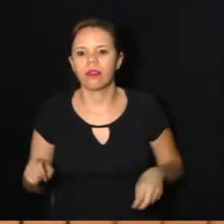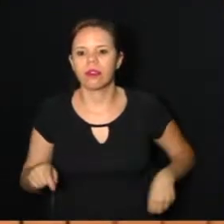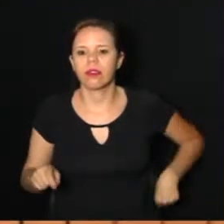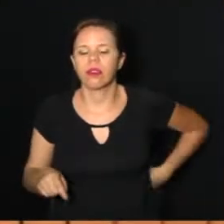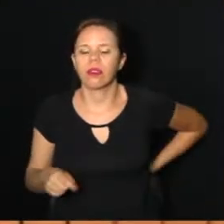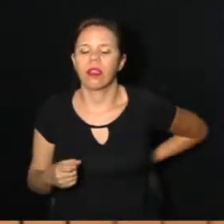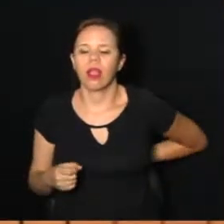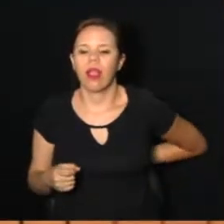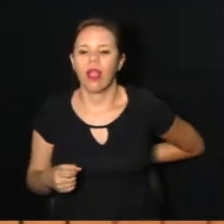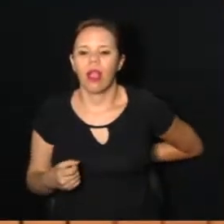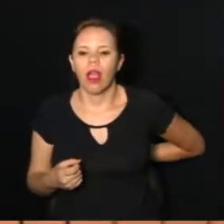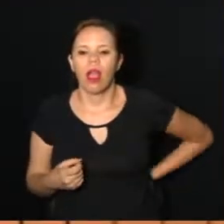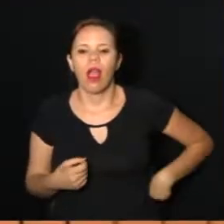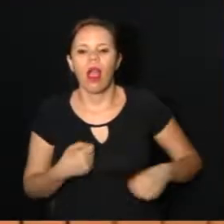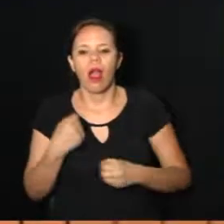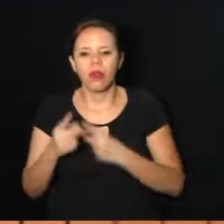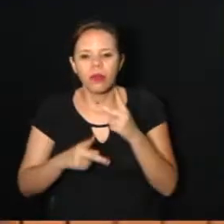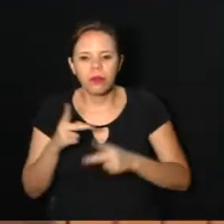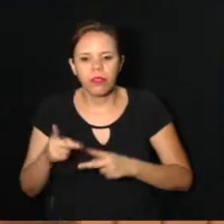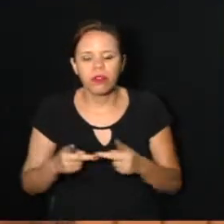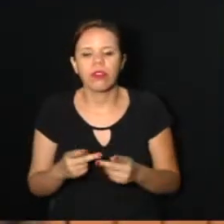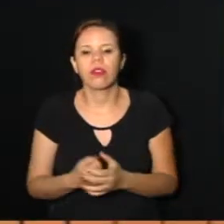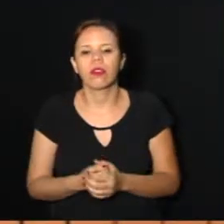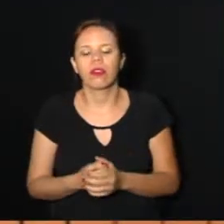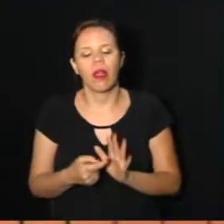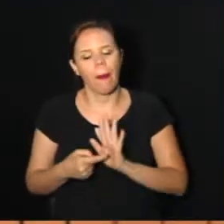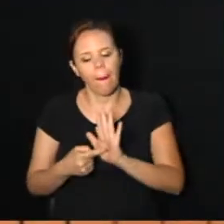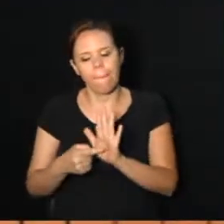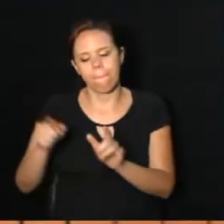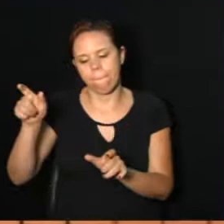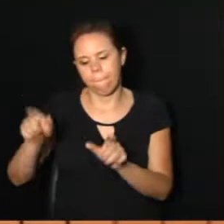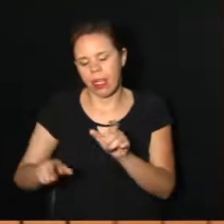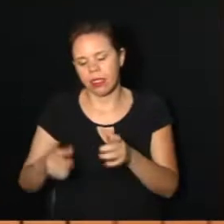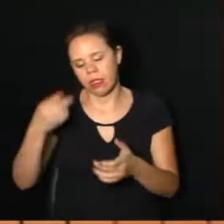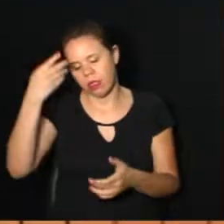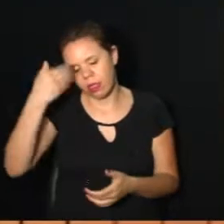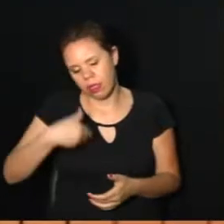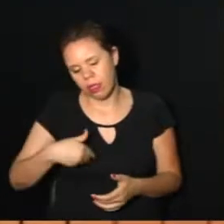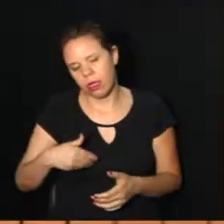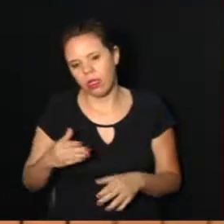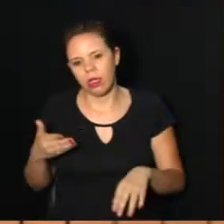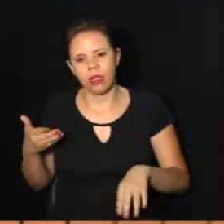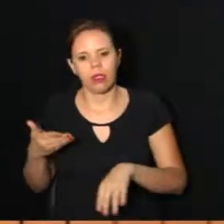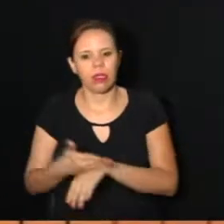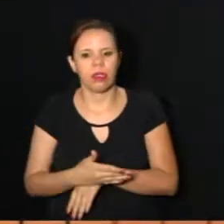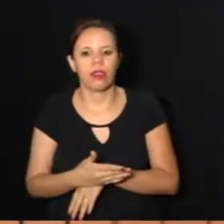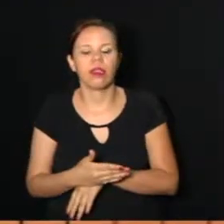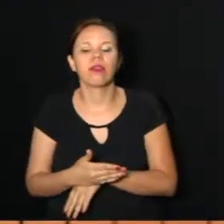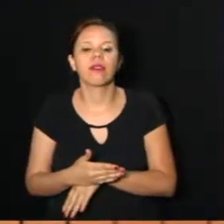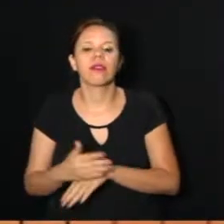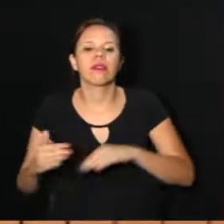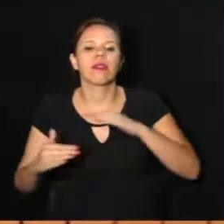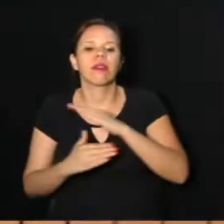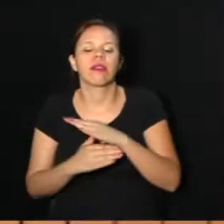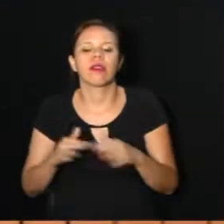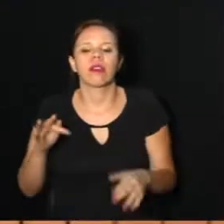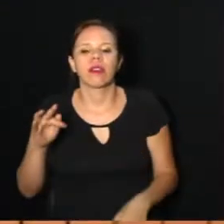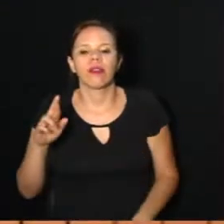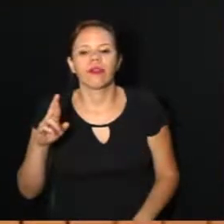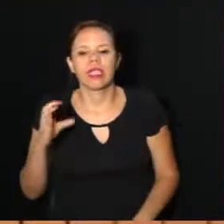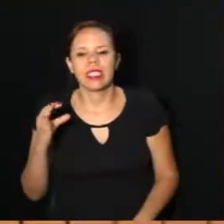algumas pessoas se apresentaram ao entrar na Câmara Municipal, o Francisco